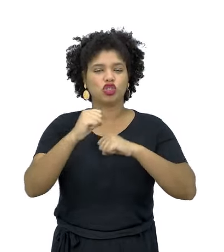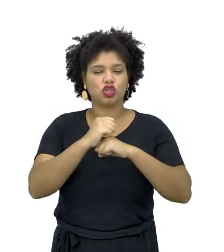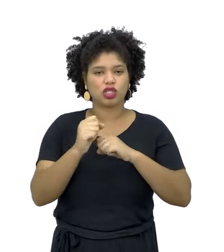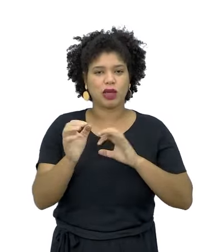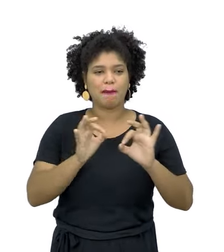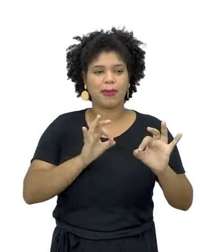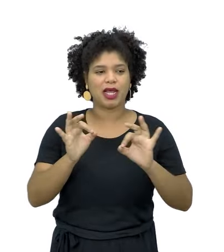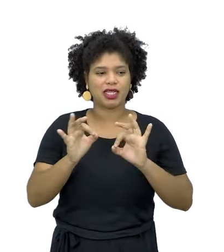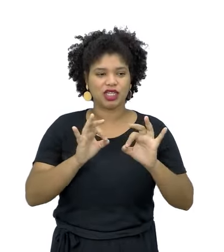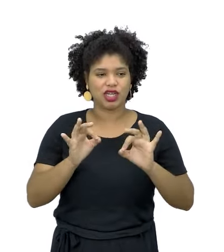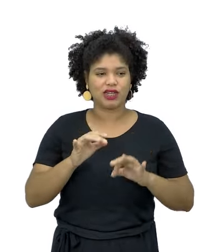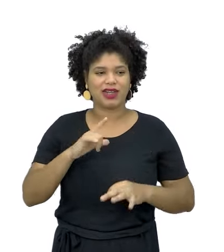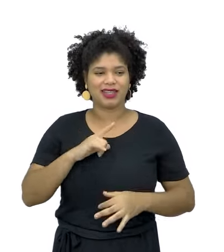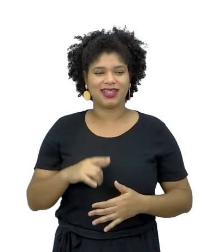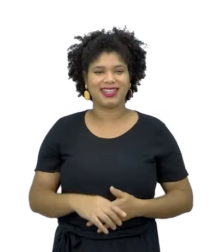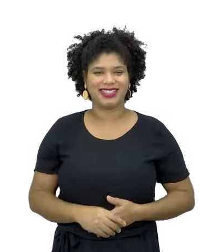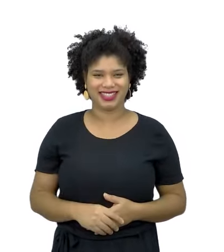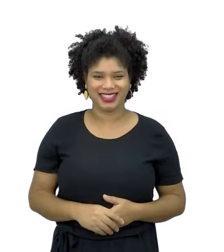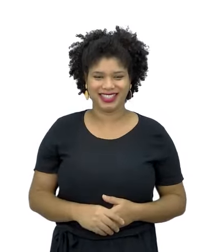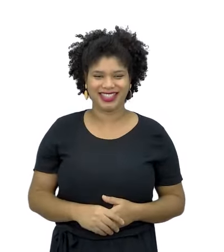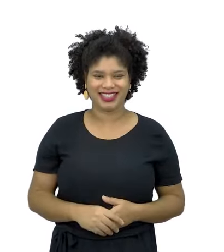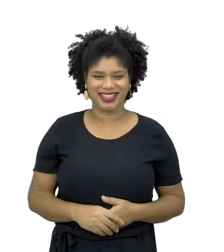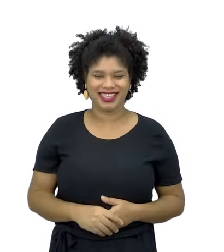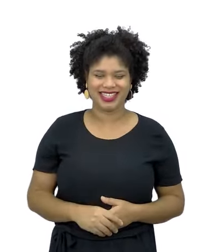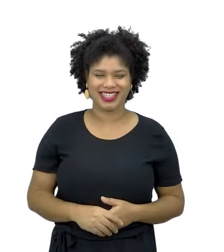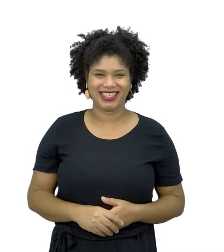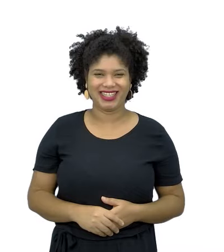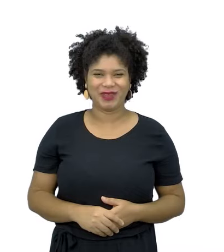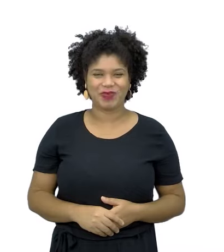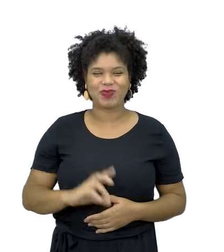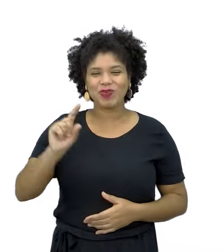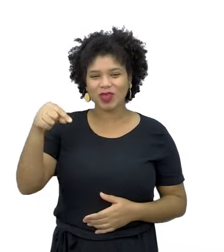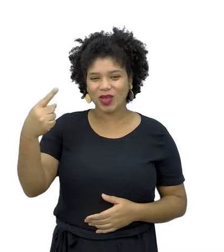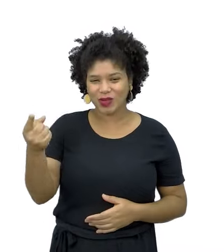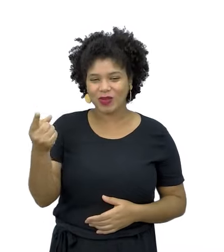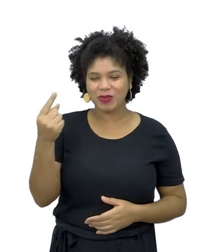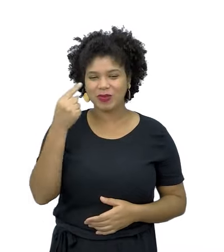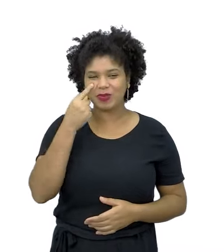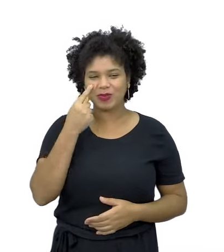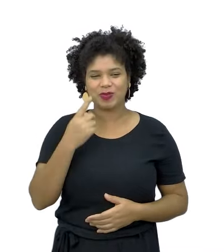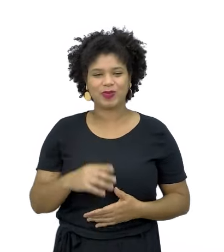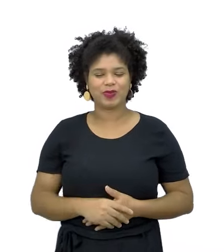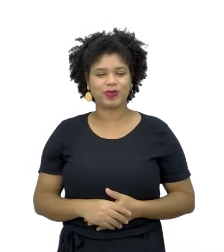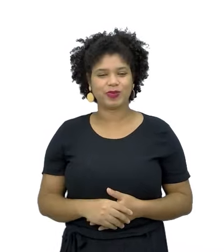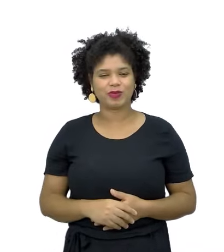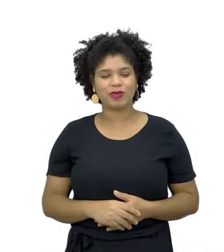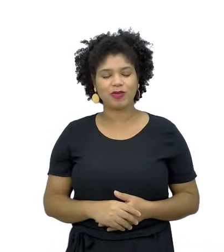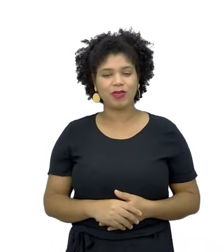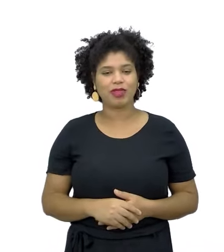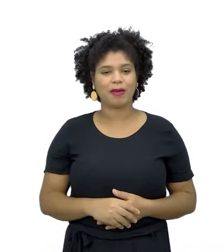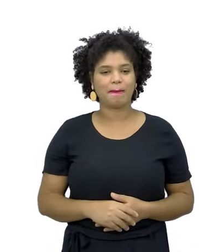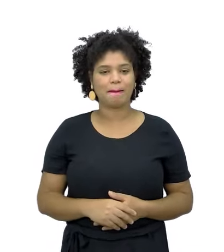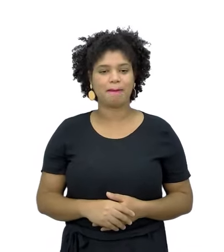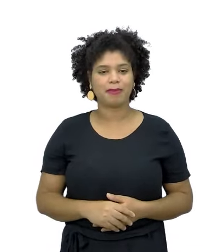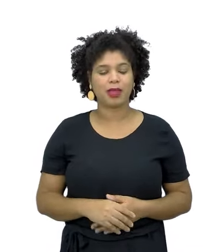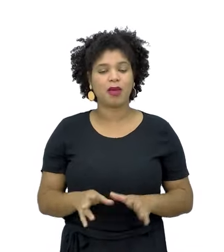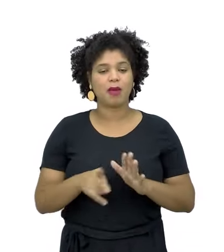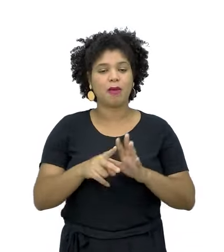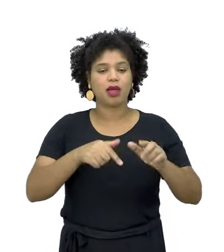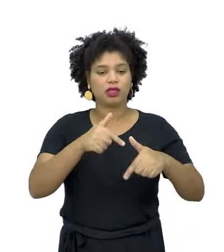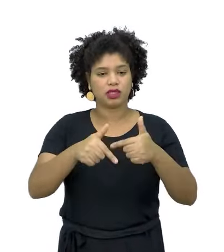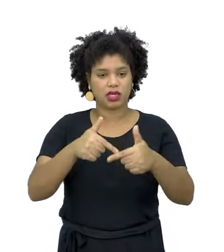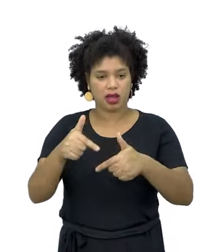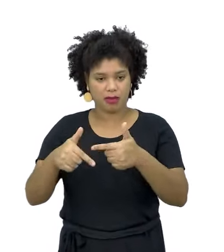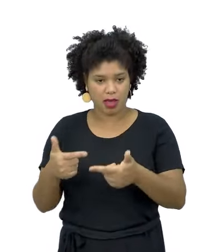planejado aí pelo professor. Aí, próximo item, né, que a Onoshiki trabalha é